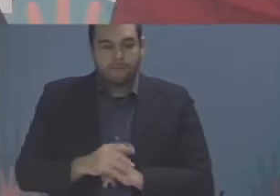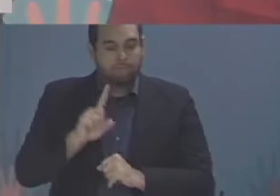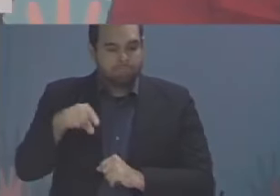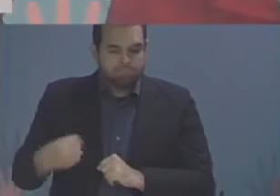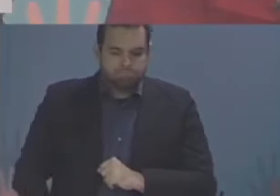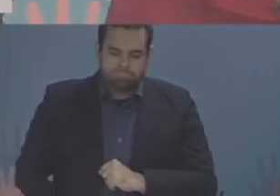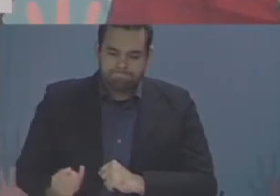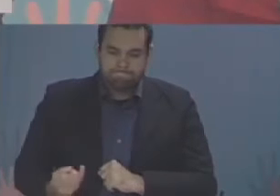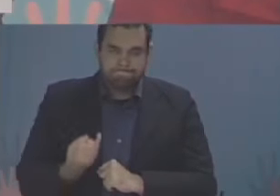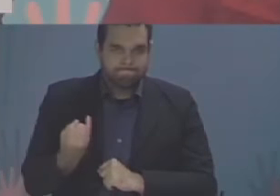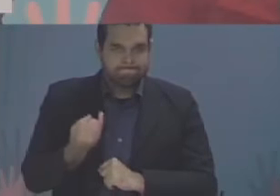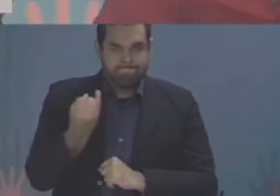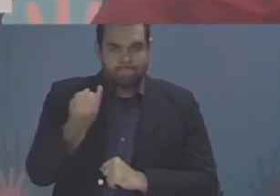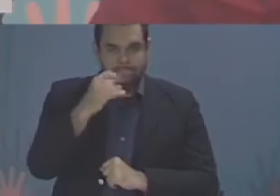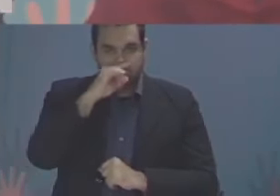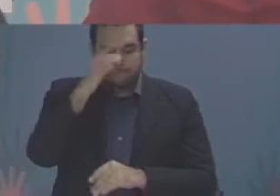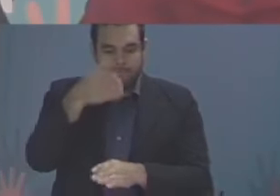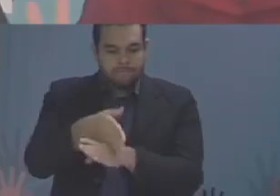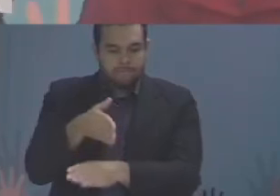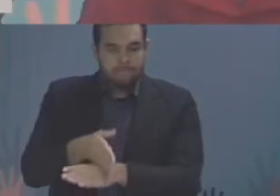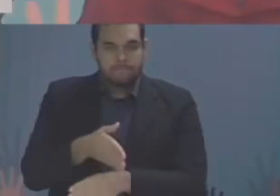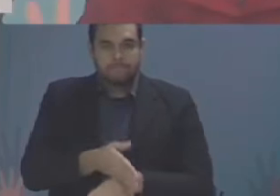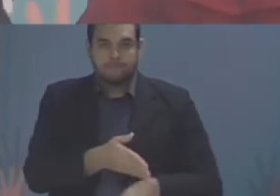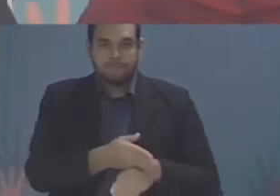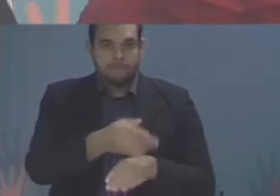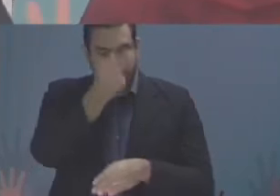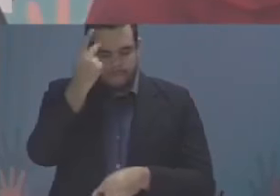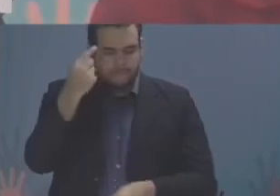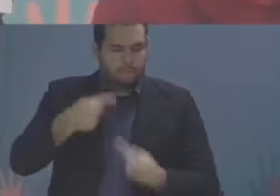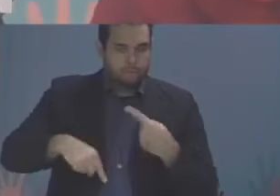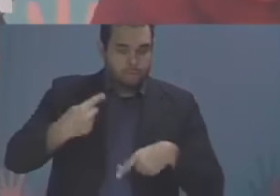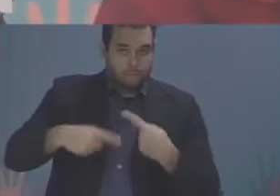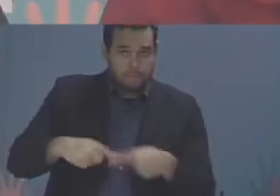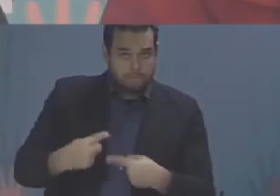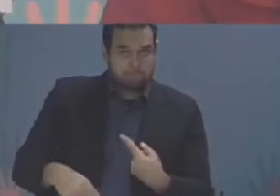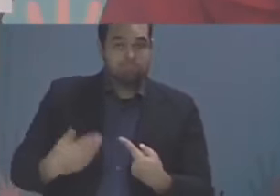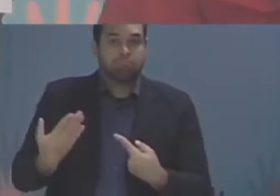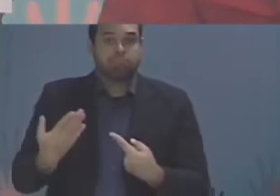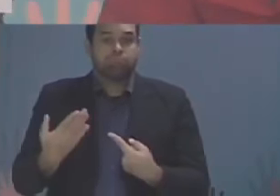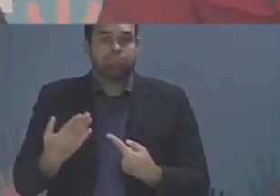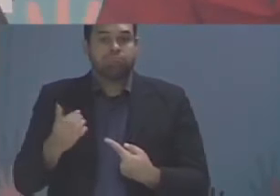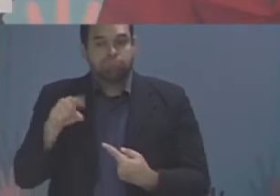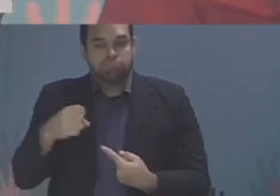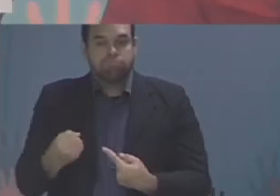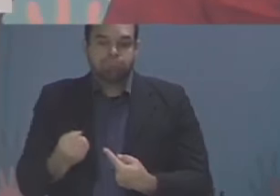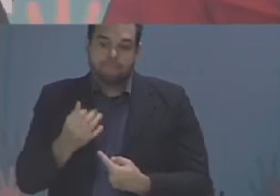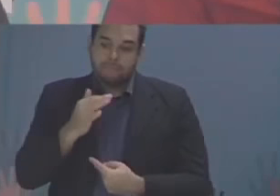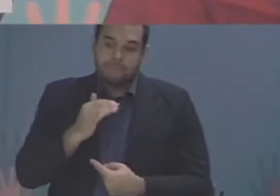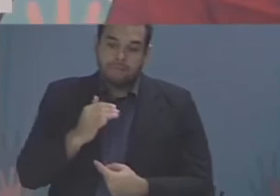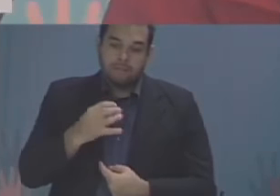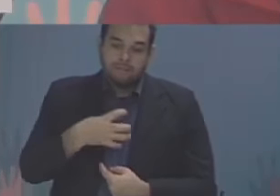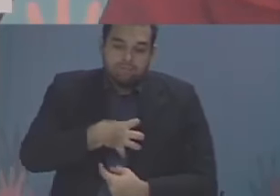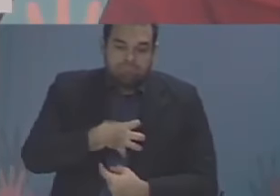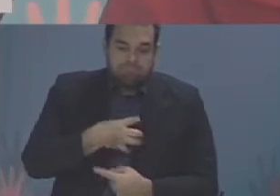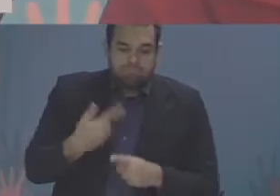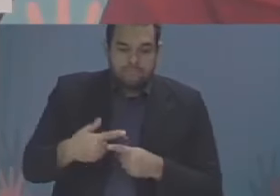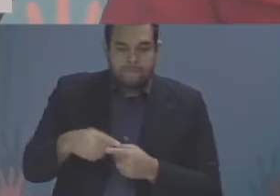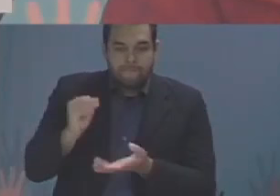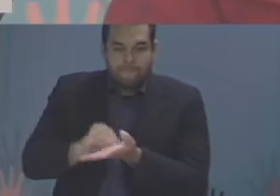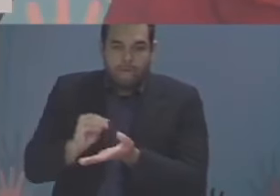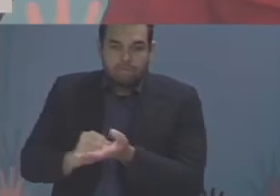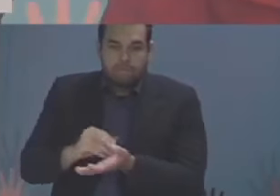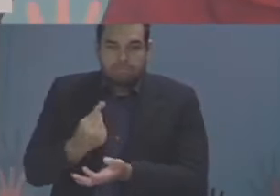Fundamental a presença dos debatedores, lamentável a ausência de uma das chapas.